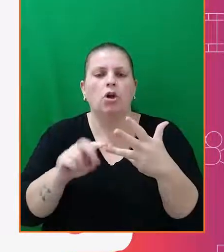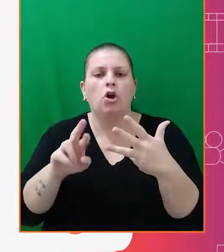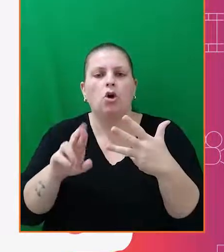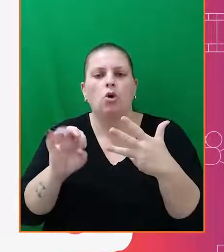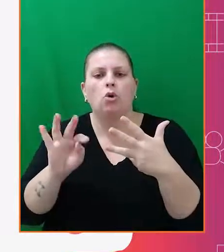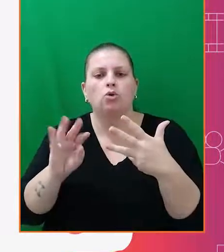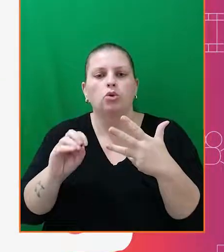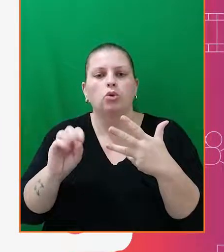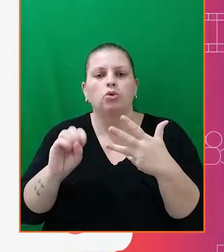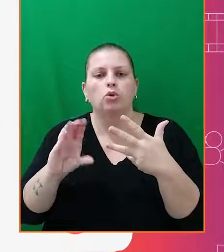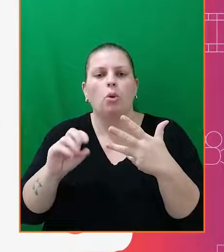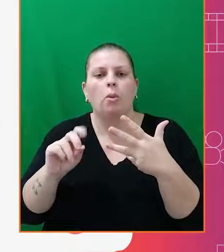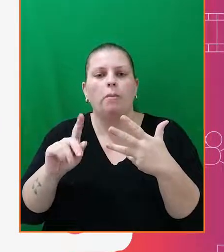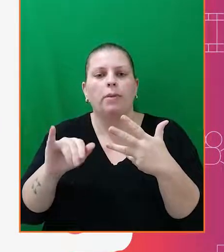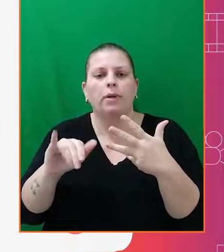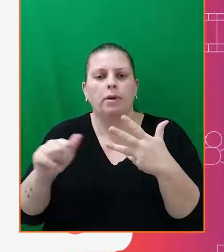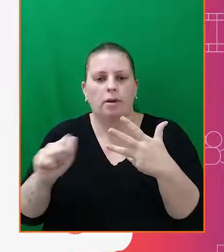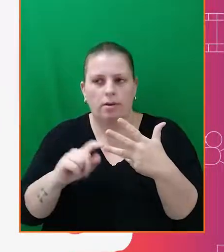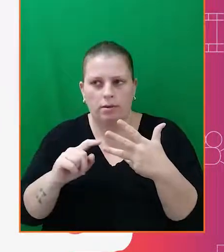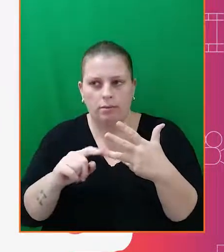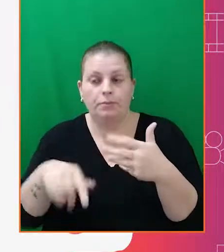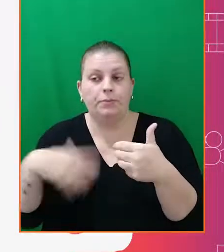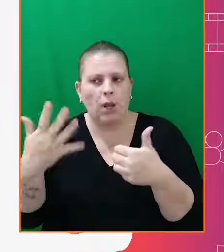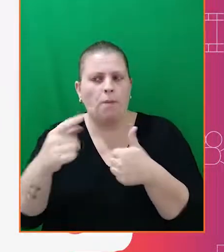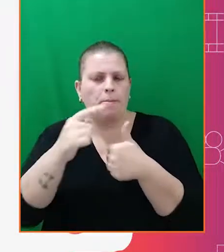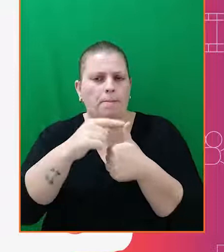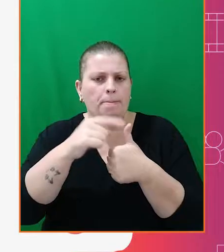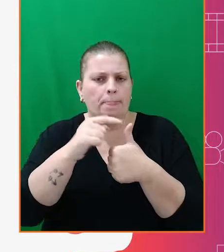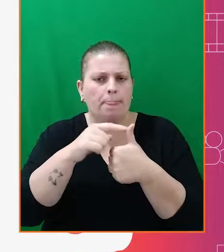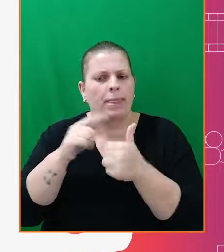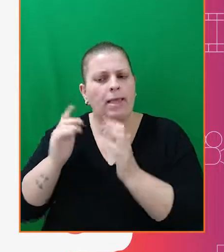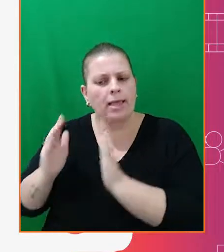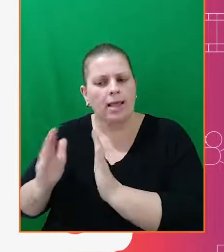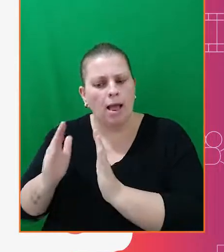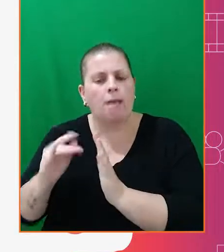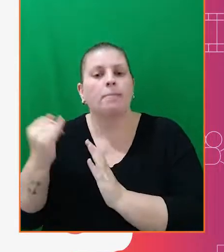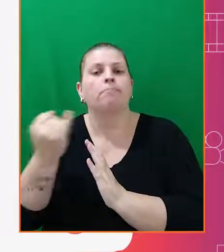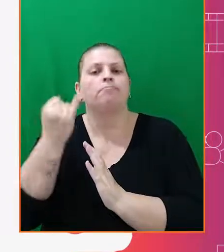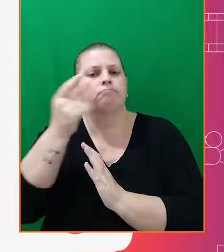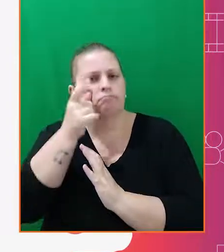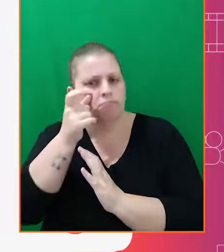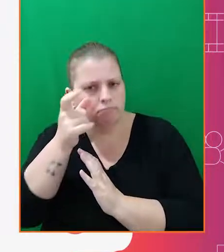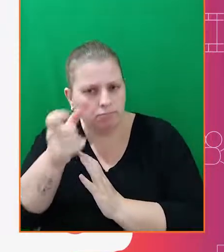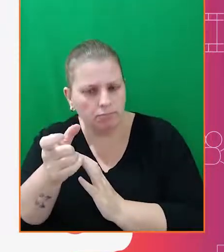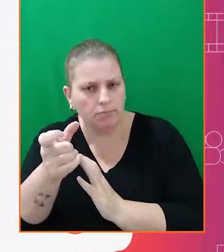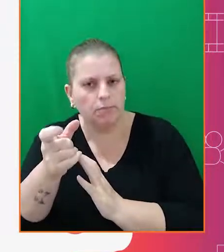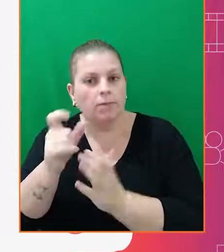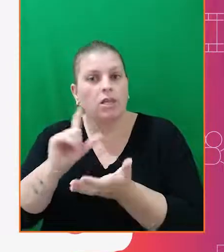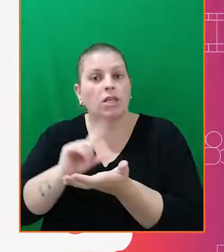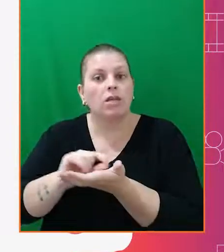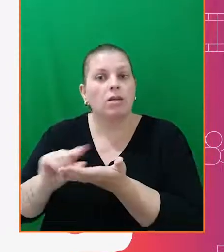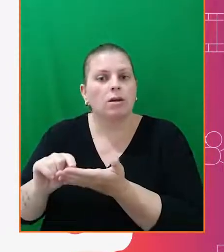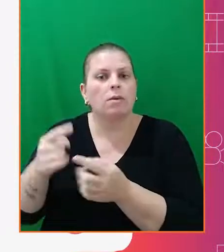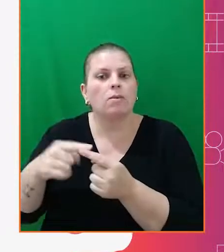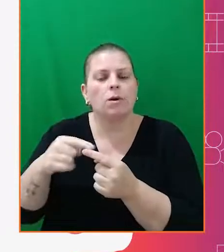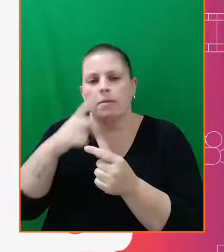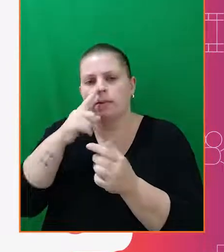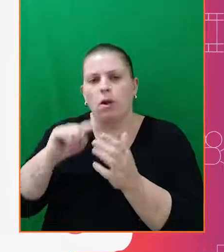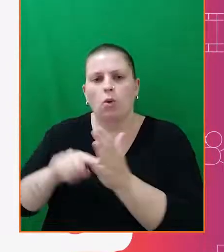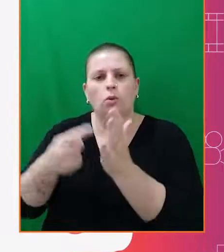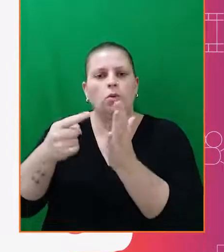rotoscopia. O rigging e o bone é uma etapa muito interessante na animação 2D digital, porque